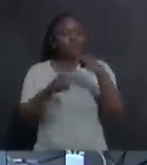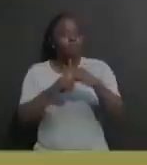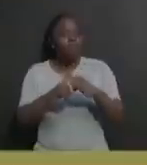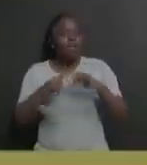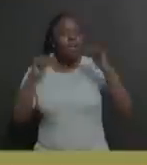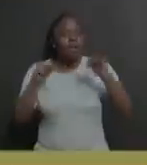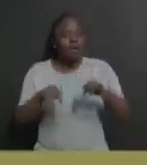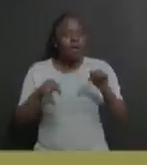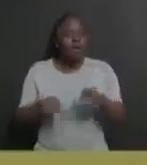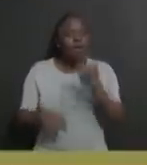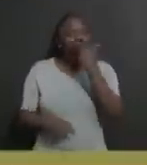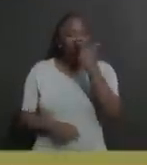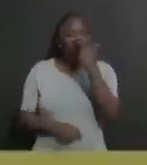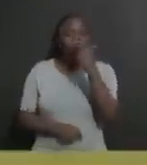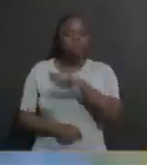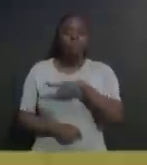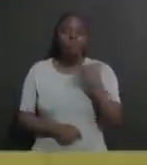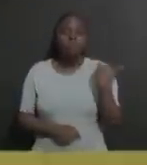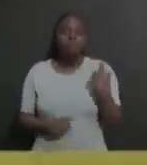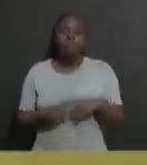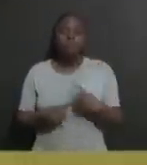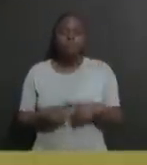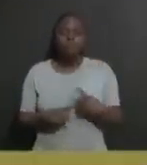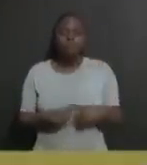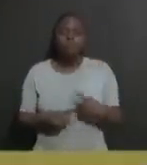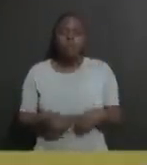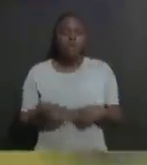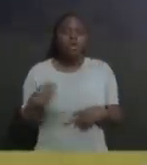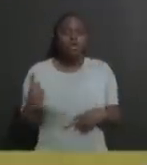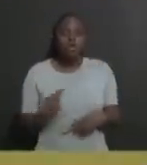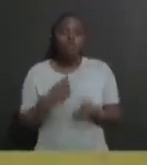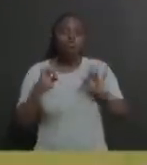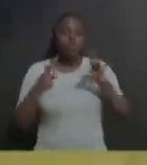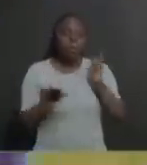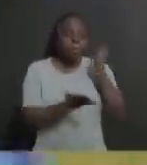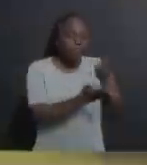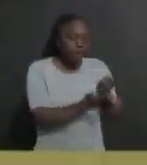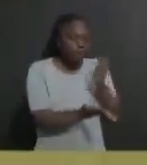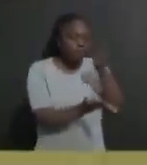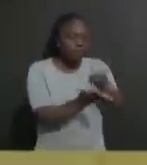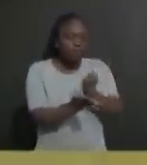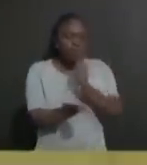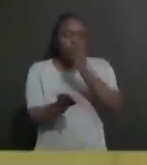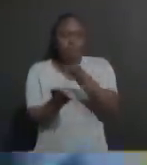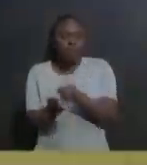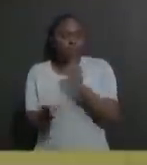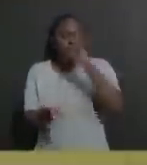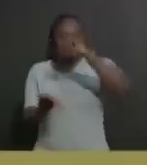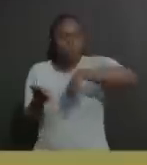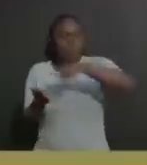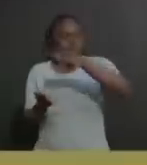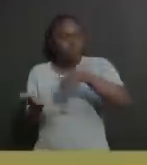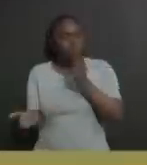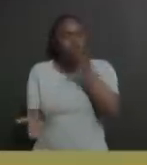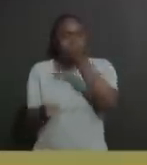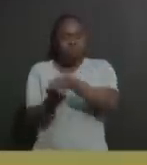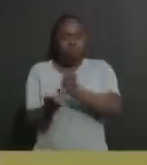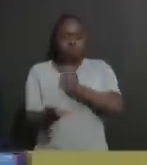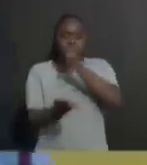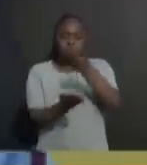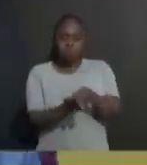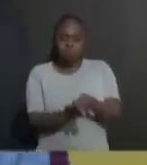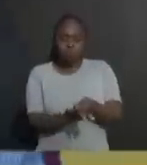morta. Por quê? Porque nós estamos envolvidos em pagação de conta. E paga conta, e paga boleto, e paga boleto!